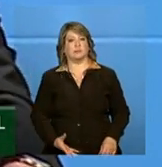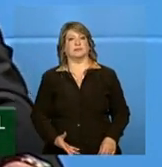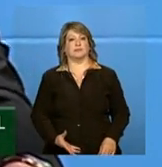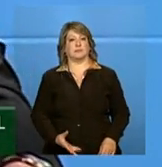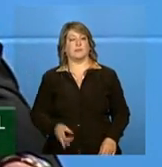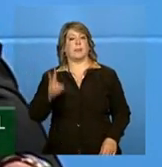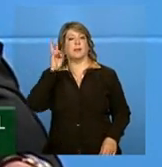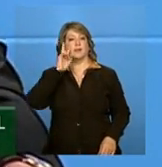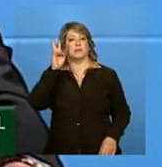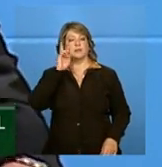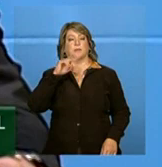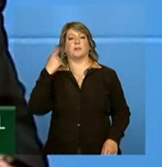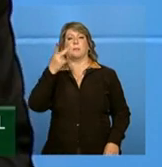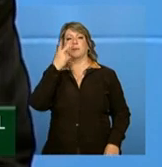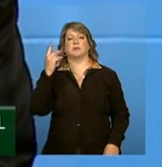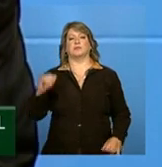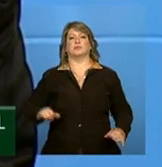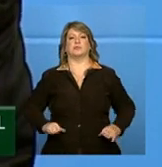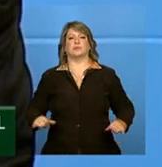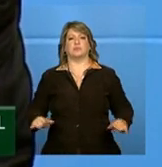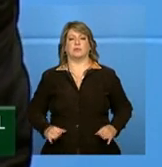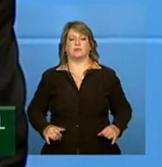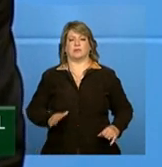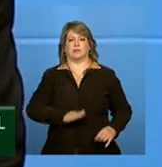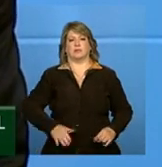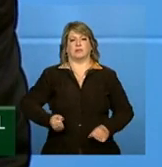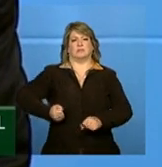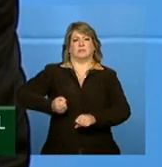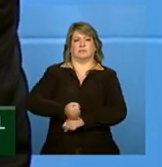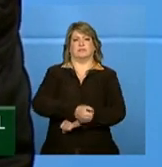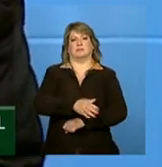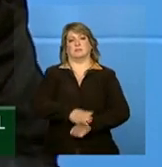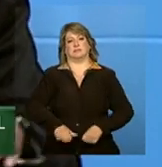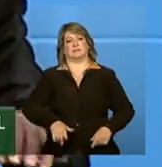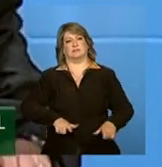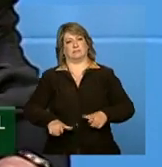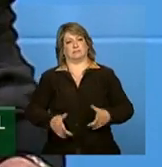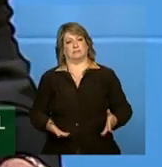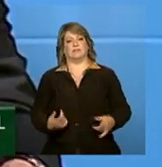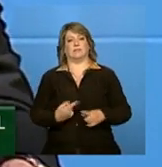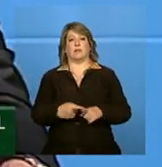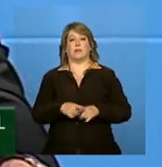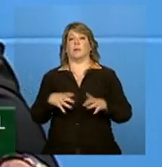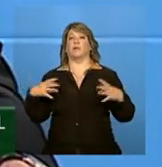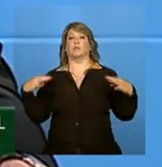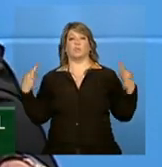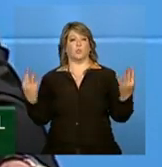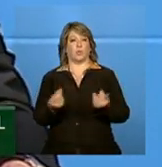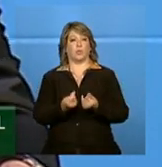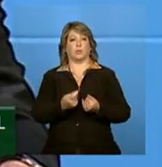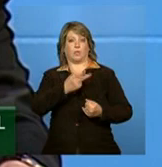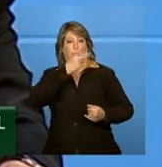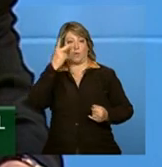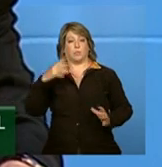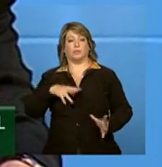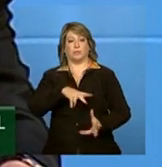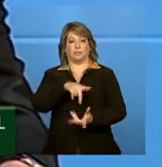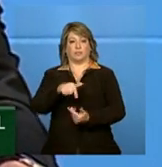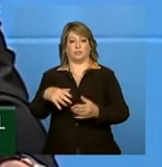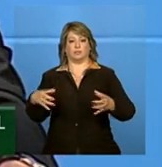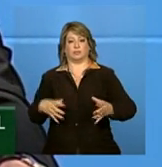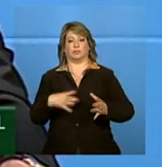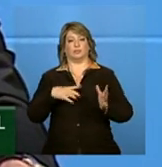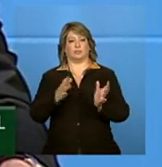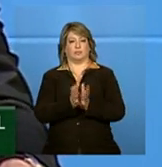com relação às vítimas do trabalho infantil e também para a humanidade no seu conjunto. Em primeiro lugar,